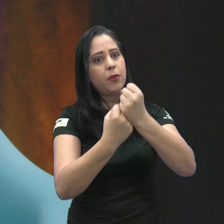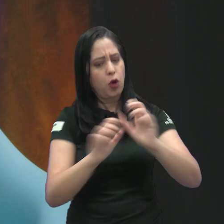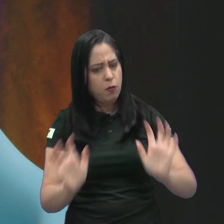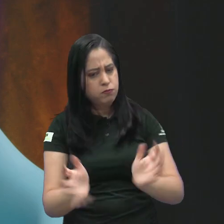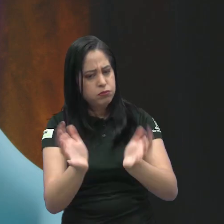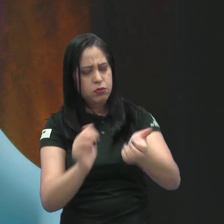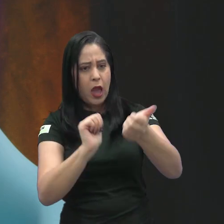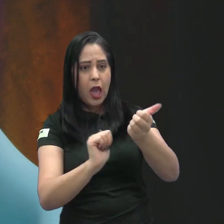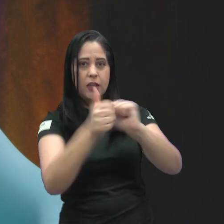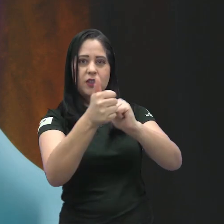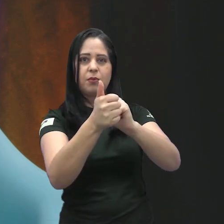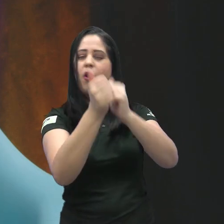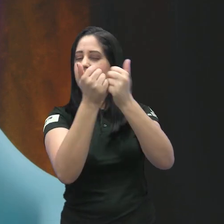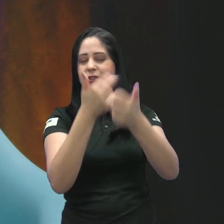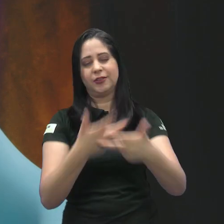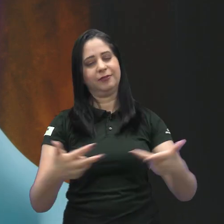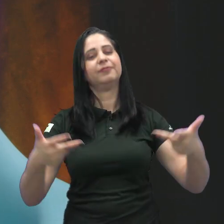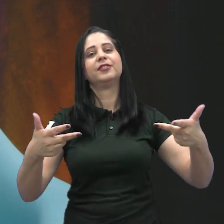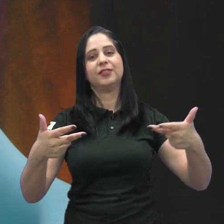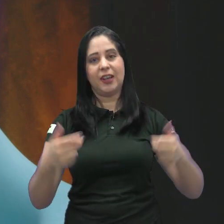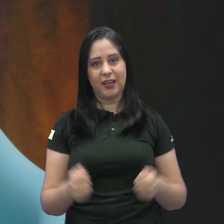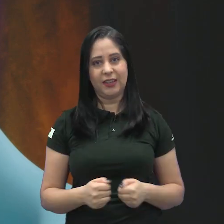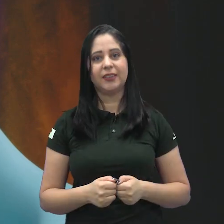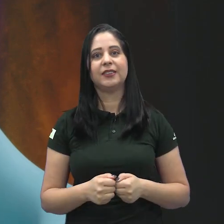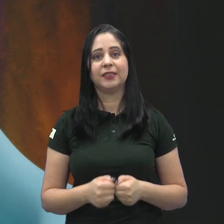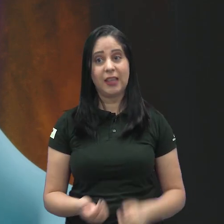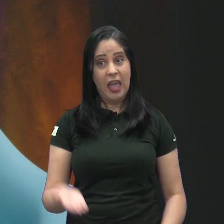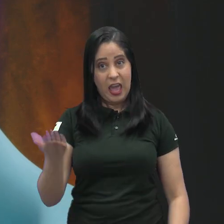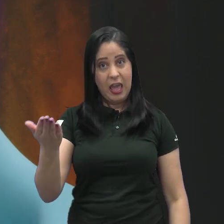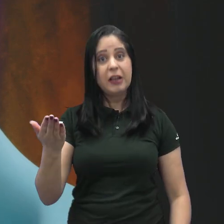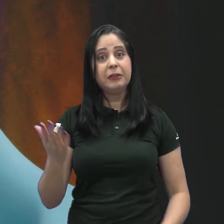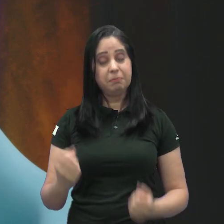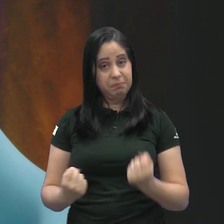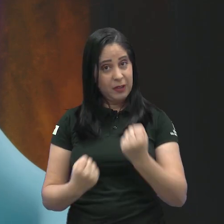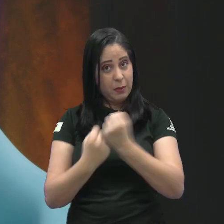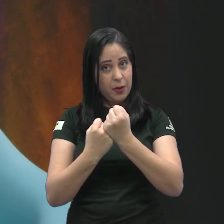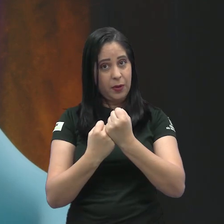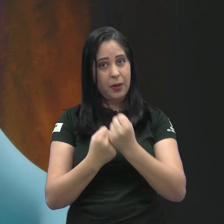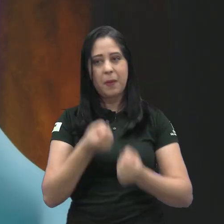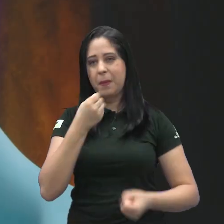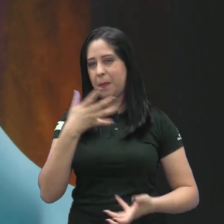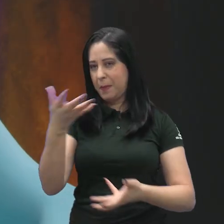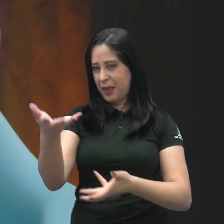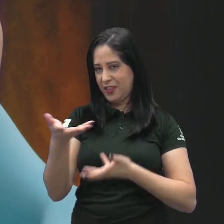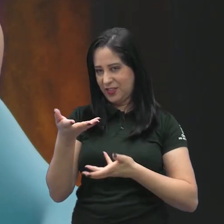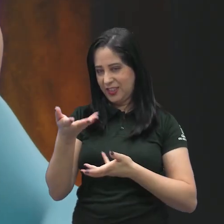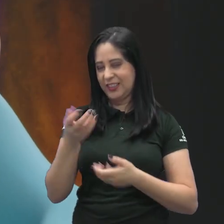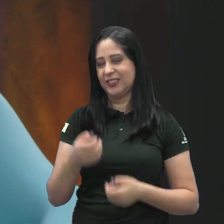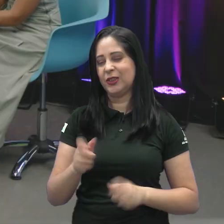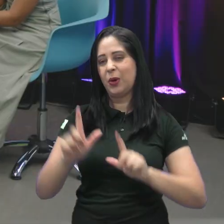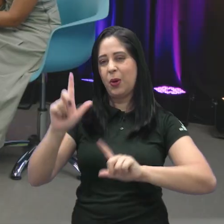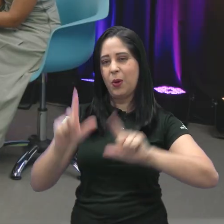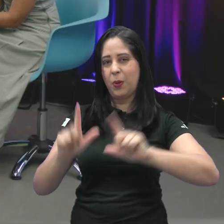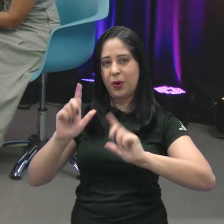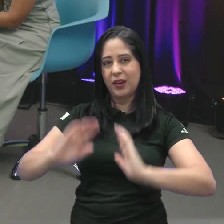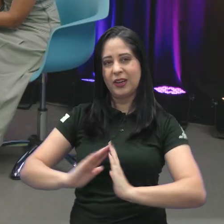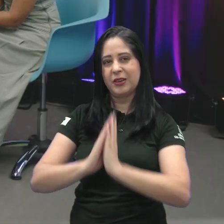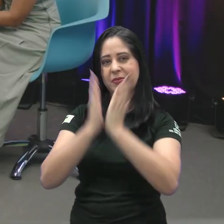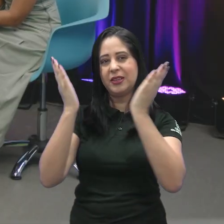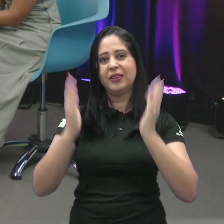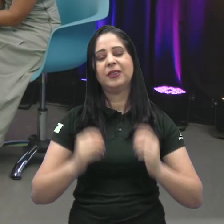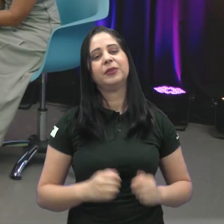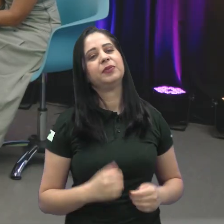ao esporte e a tantas outras áreas na qual ele apoia. Muito bem-vindo, Robertinho, ao nosso programa